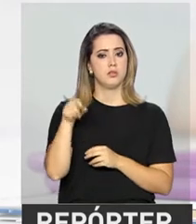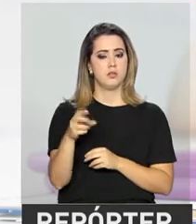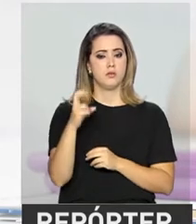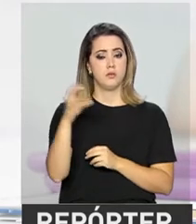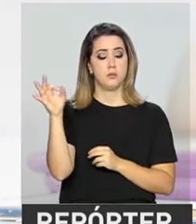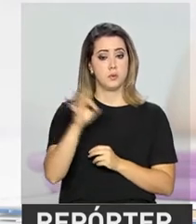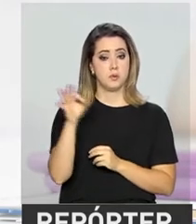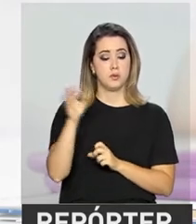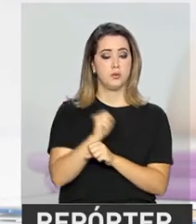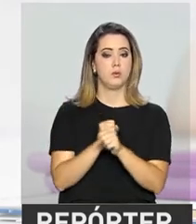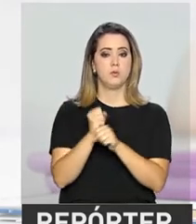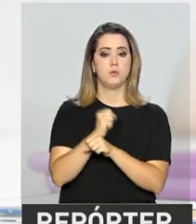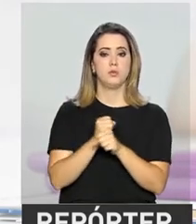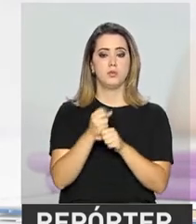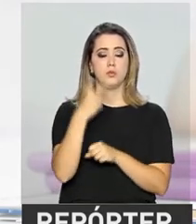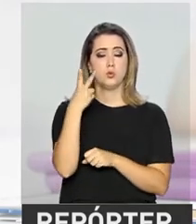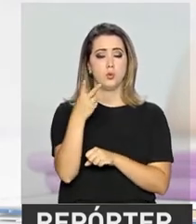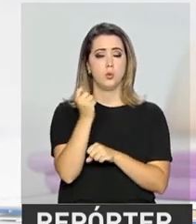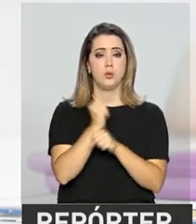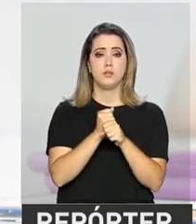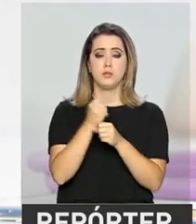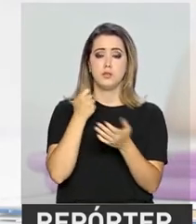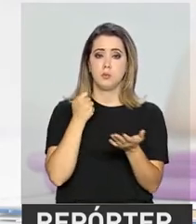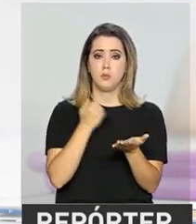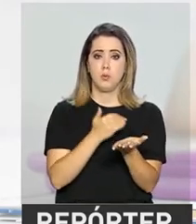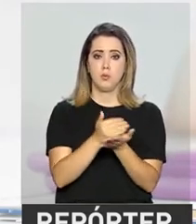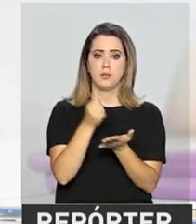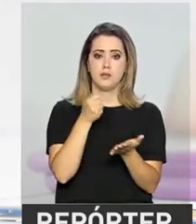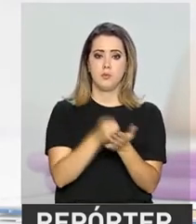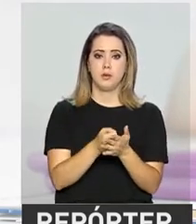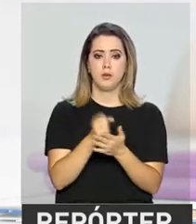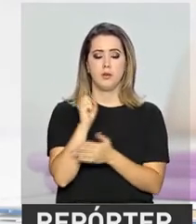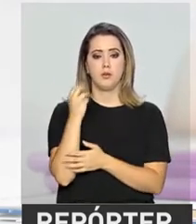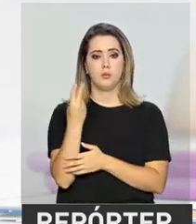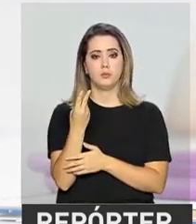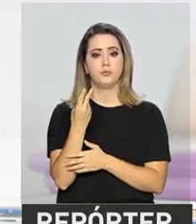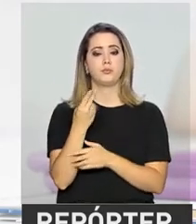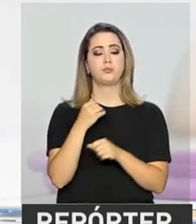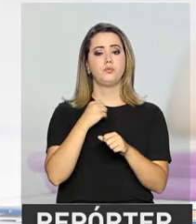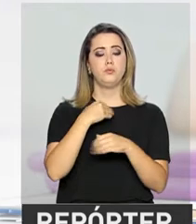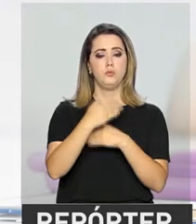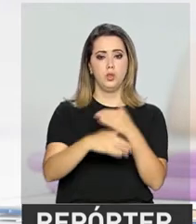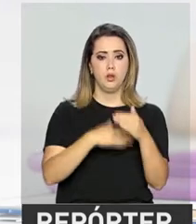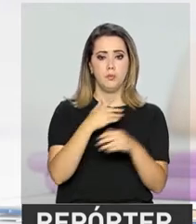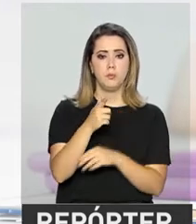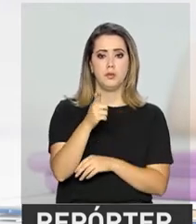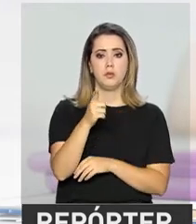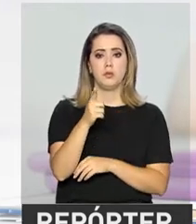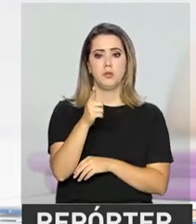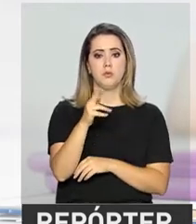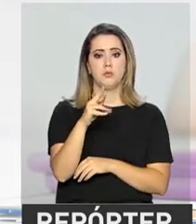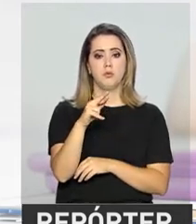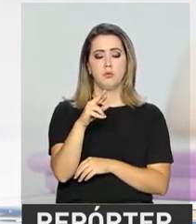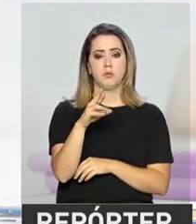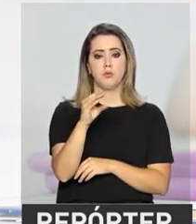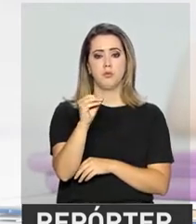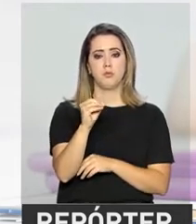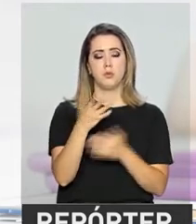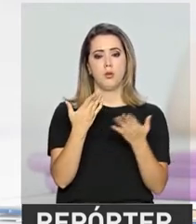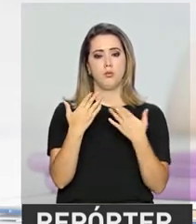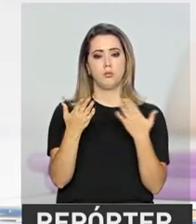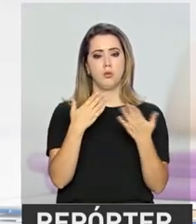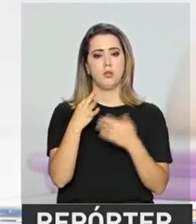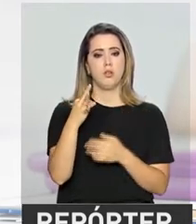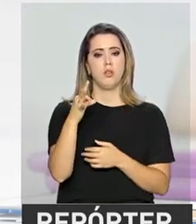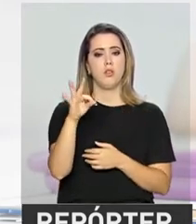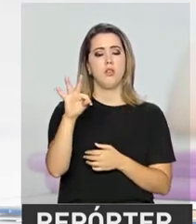ano e carência mínima de dois anos a segunda linha é para capital de giro com juros correspondentes à taxa de juros